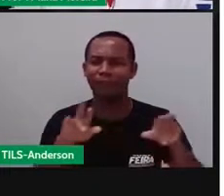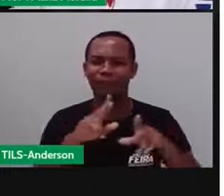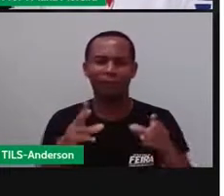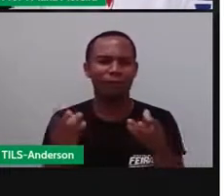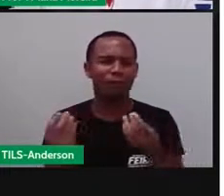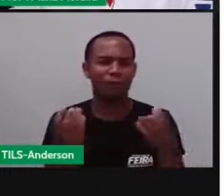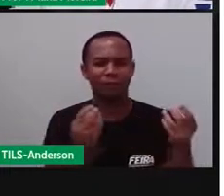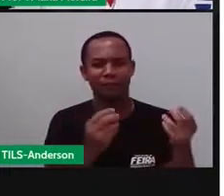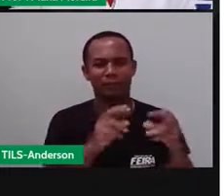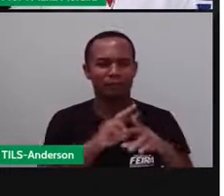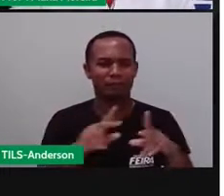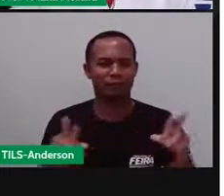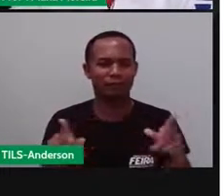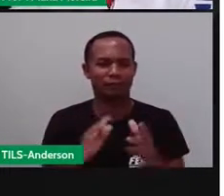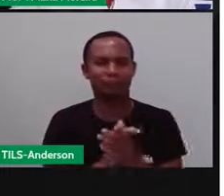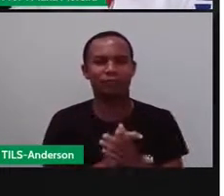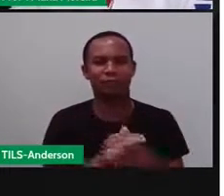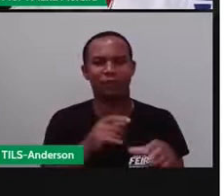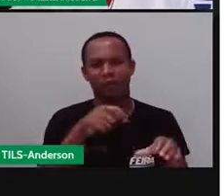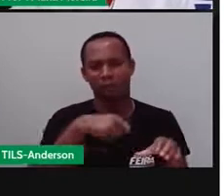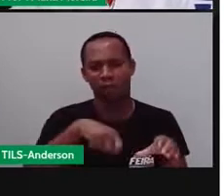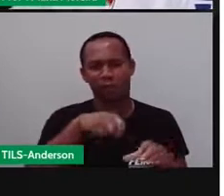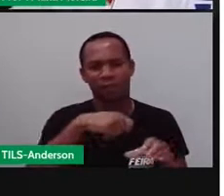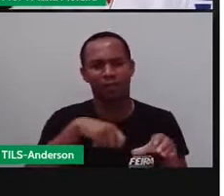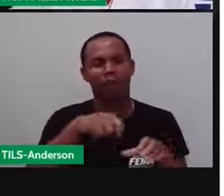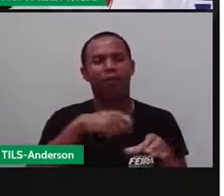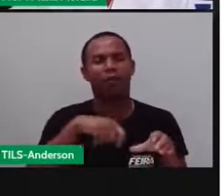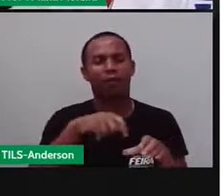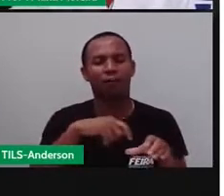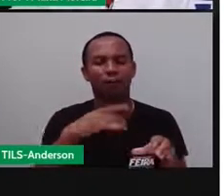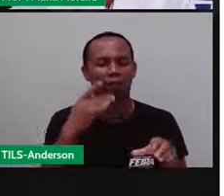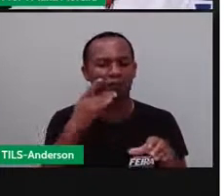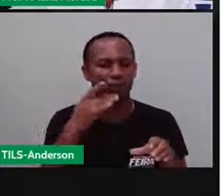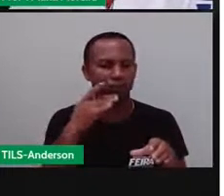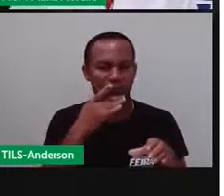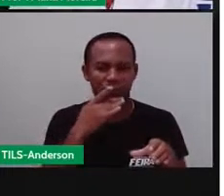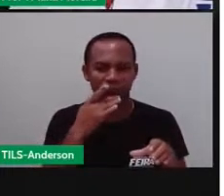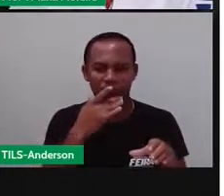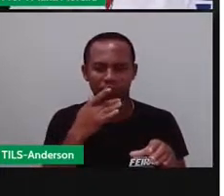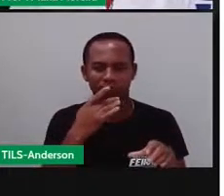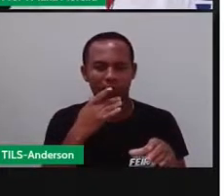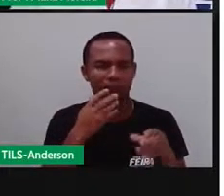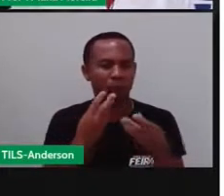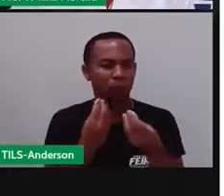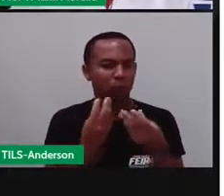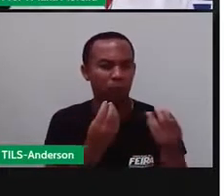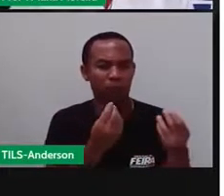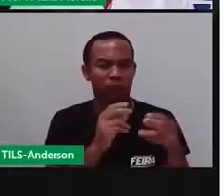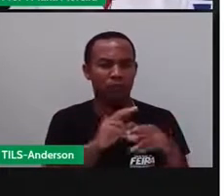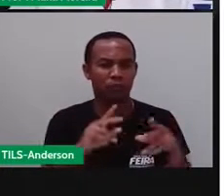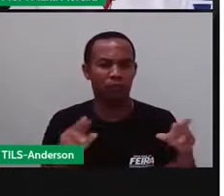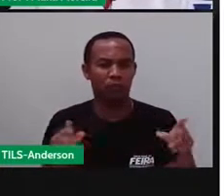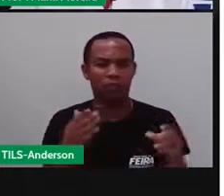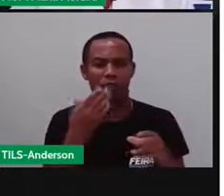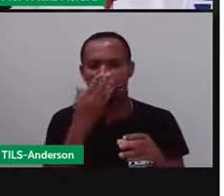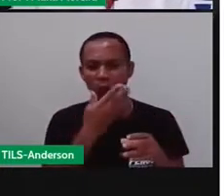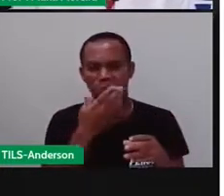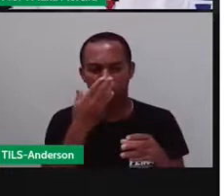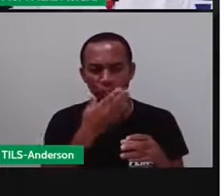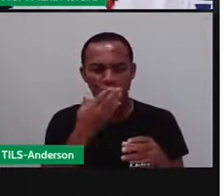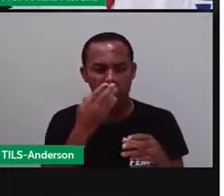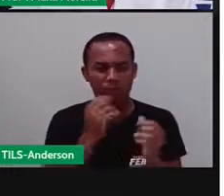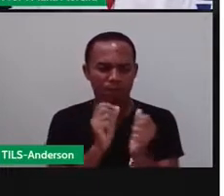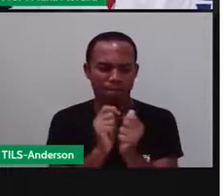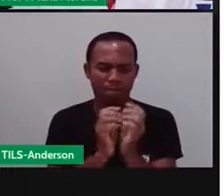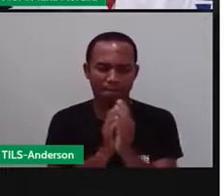vai. Polenta, né, que já é salgada, né, polenta. A gente consegue fazer docinhos também de milho, não é